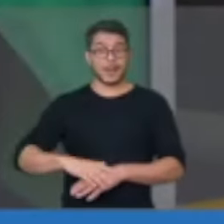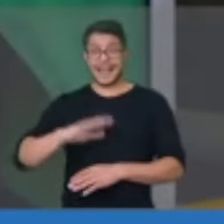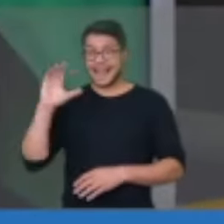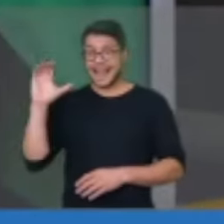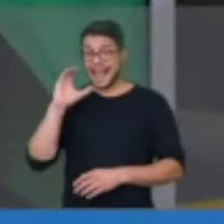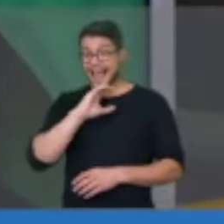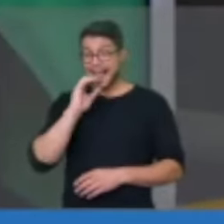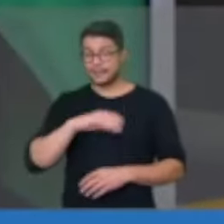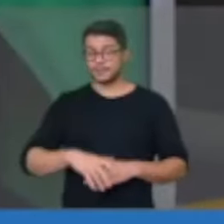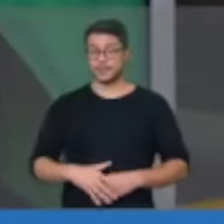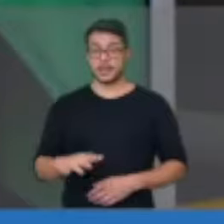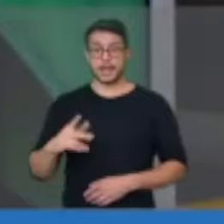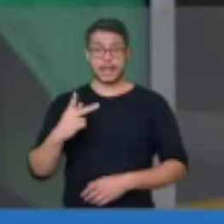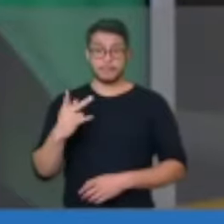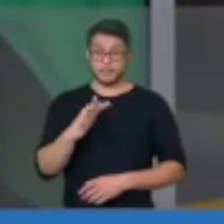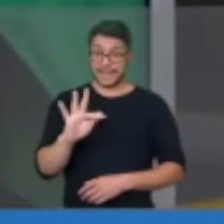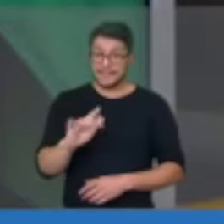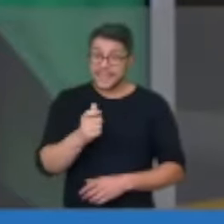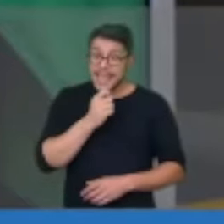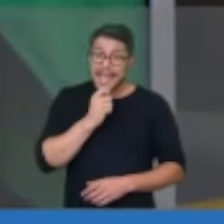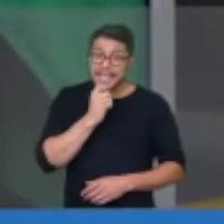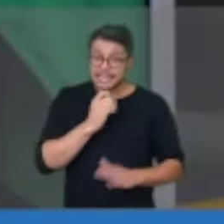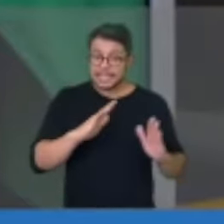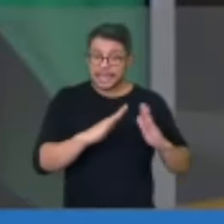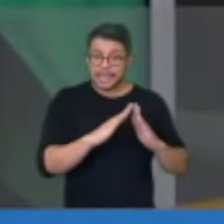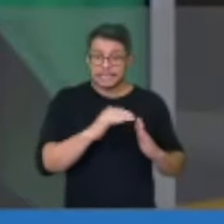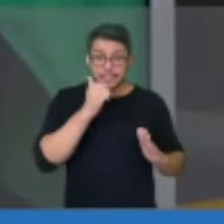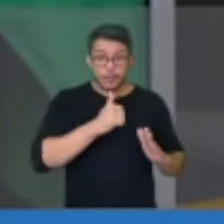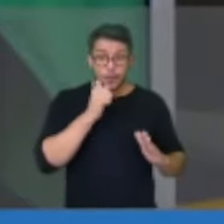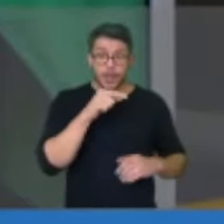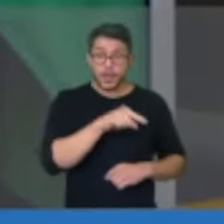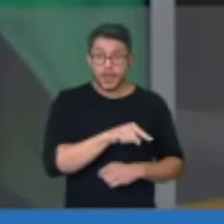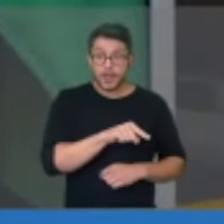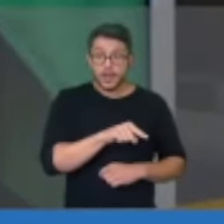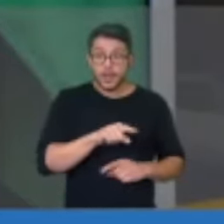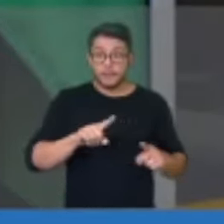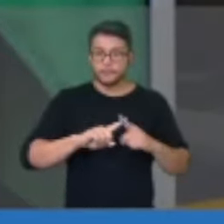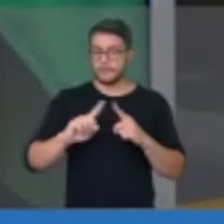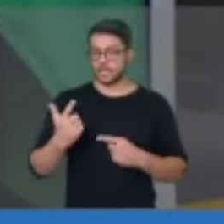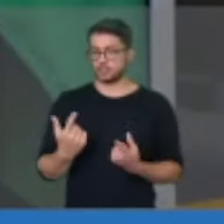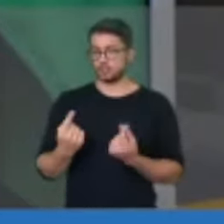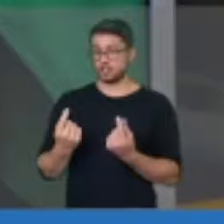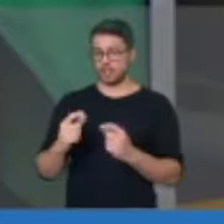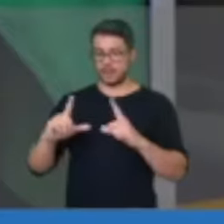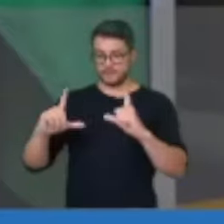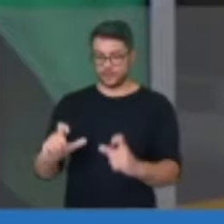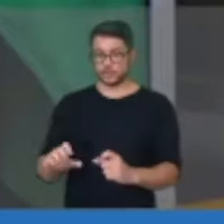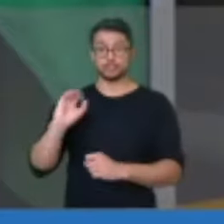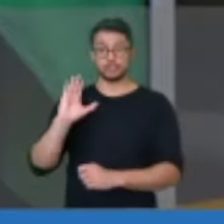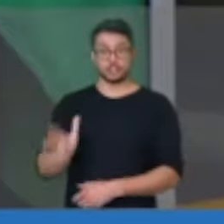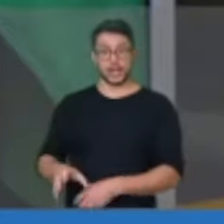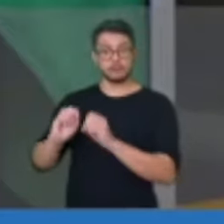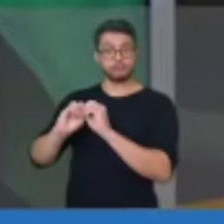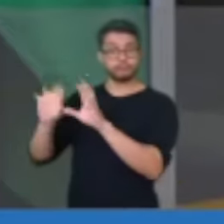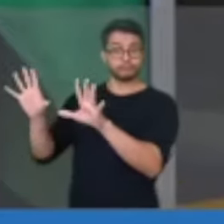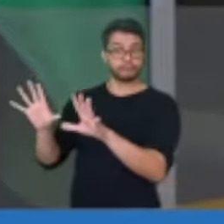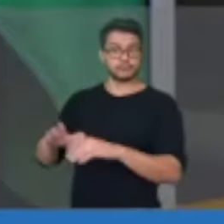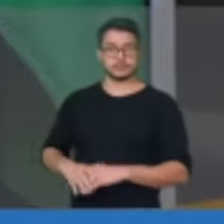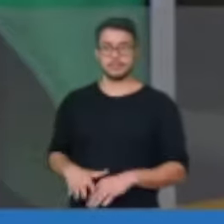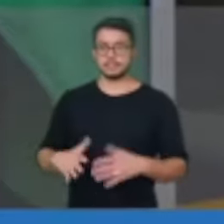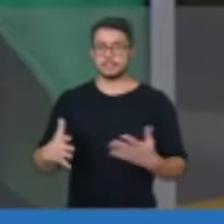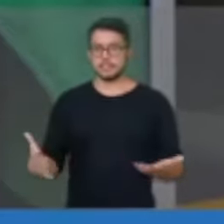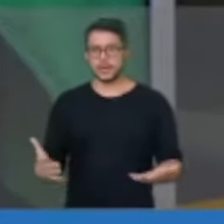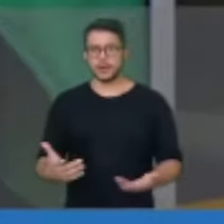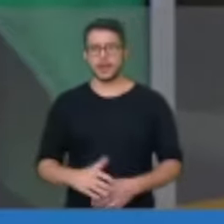sair da casa dela, a foto do dinheiro estava na imprensa. E ela tentando mostrar para eles os